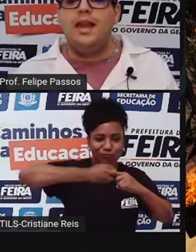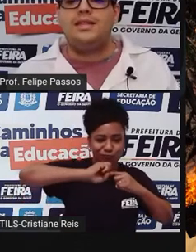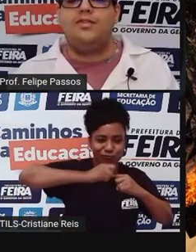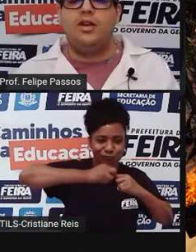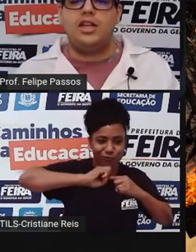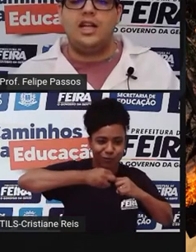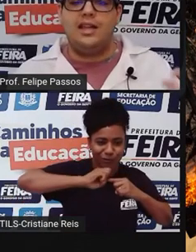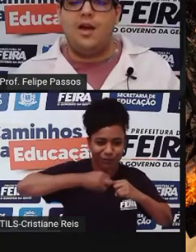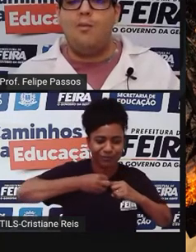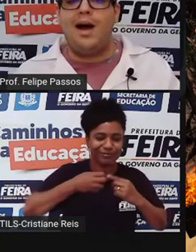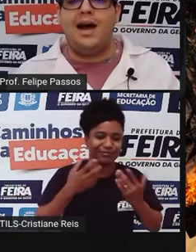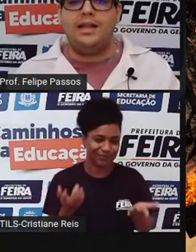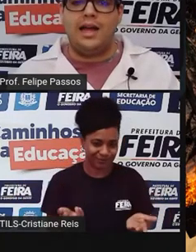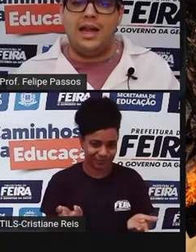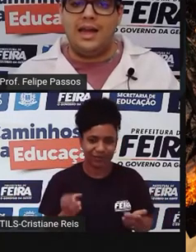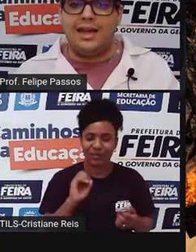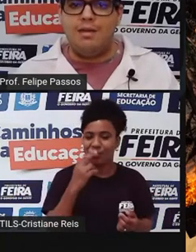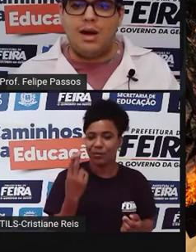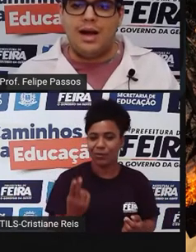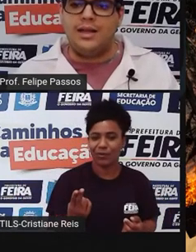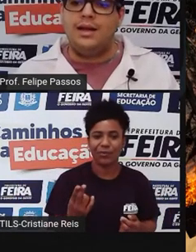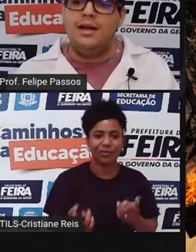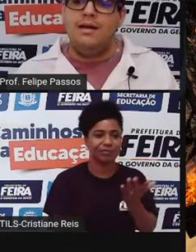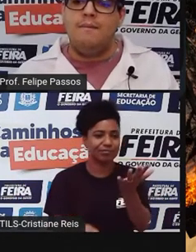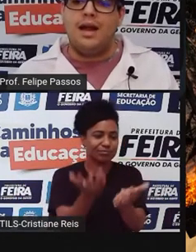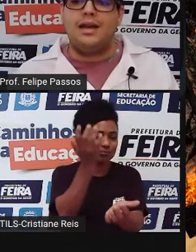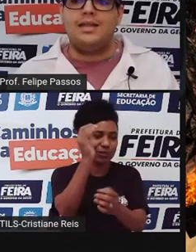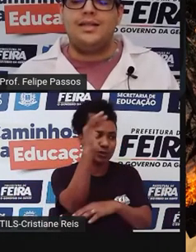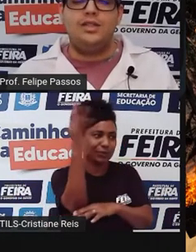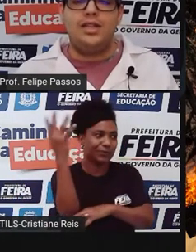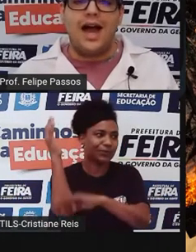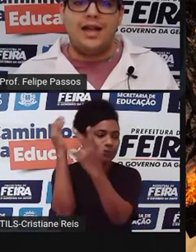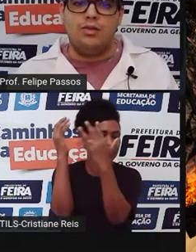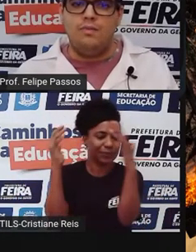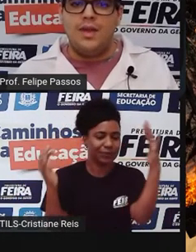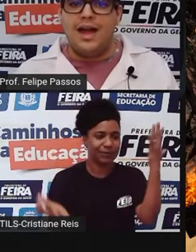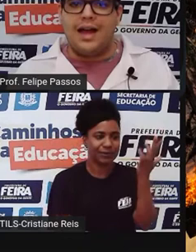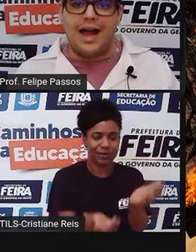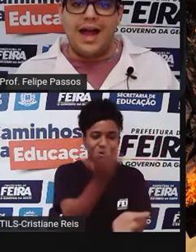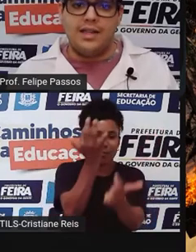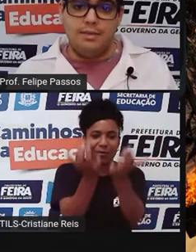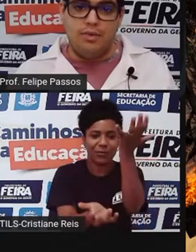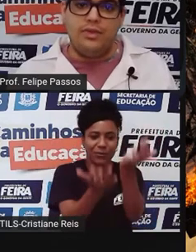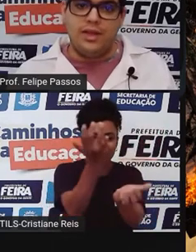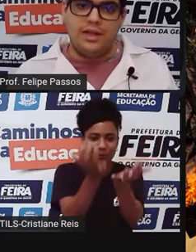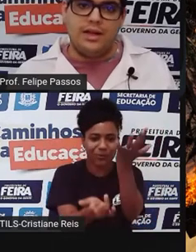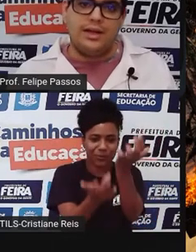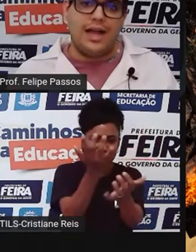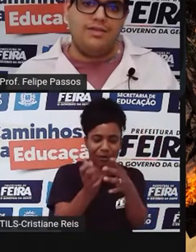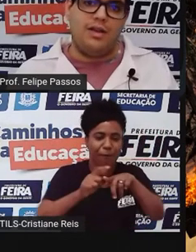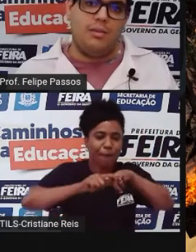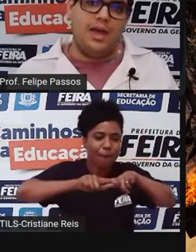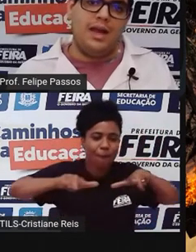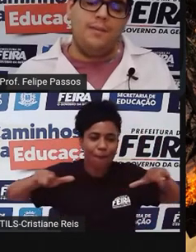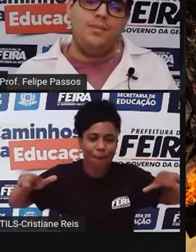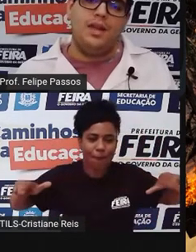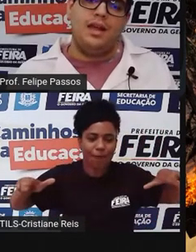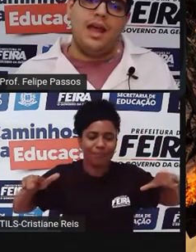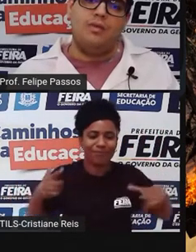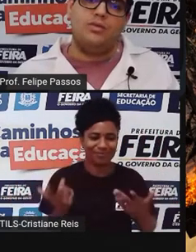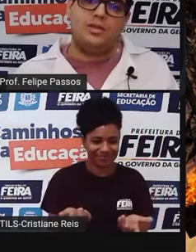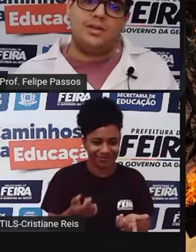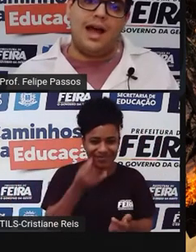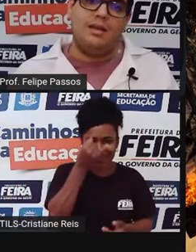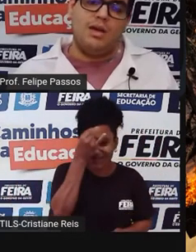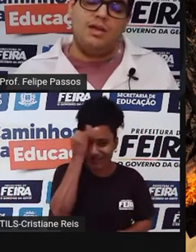então, essa floresta ela é derrubada, ela é queimada para a criação de gado. A carne bovina, carne vermelha,